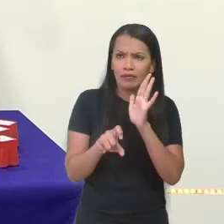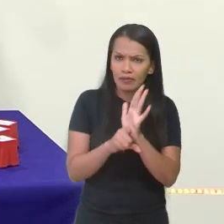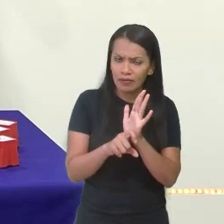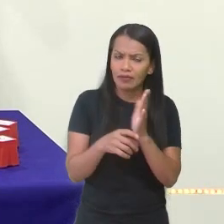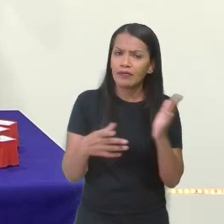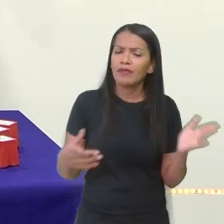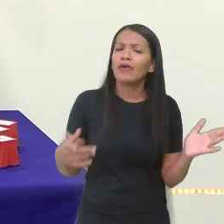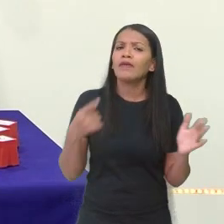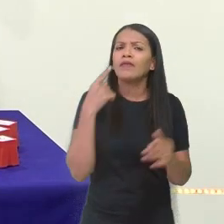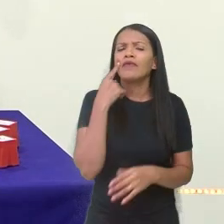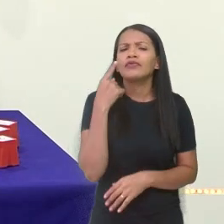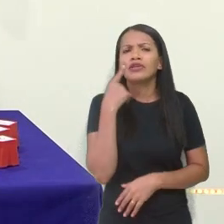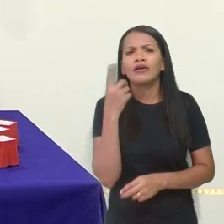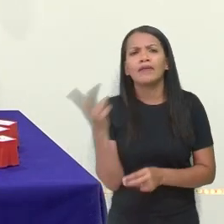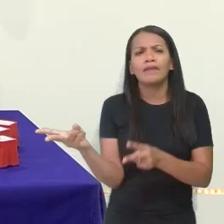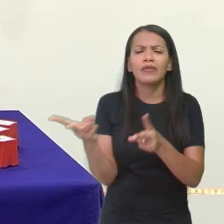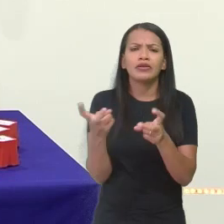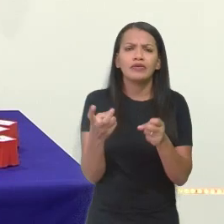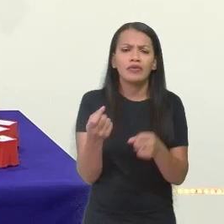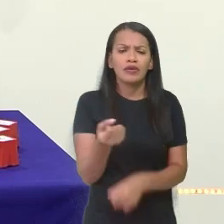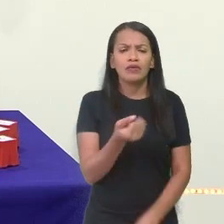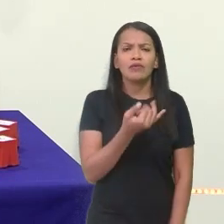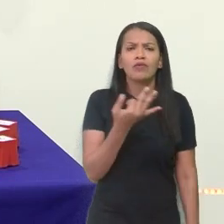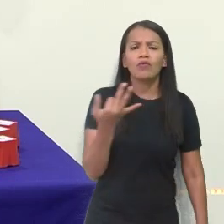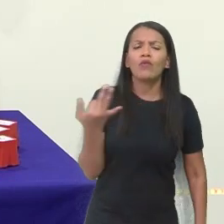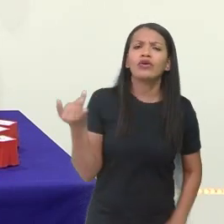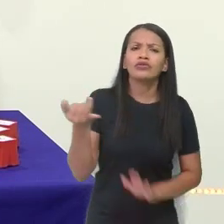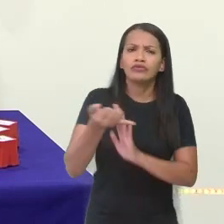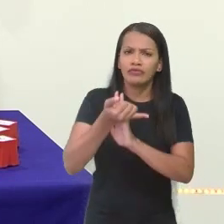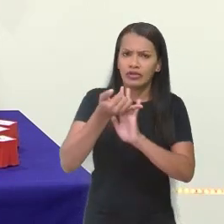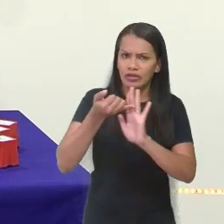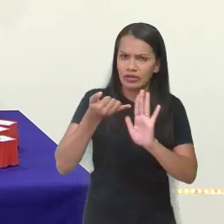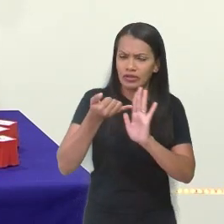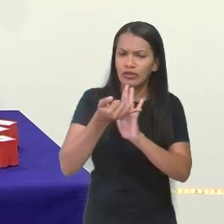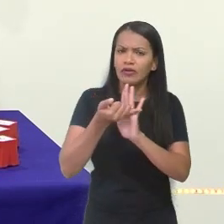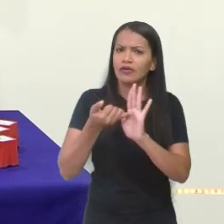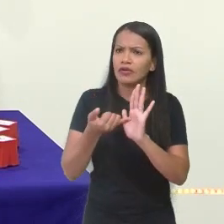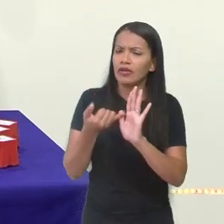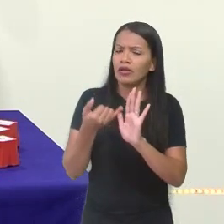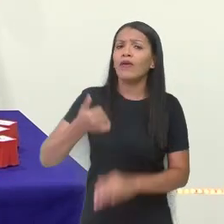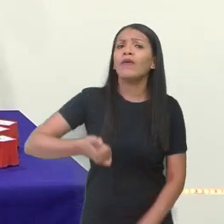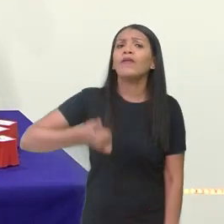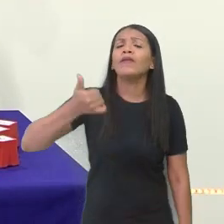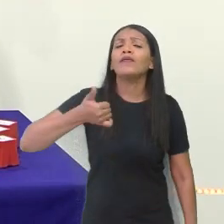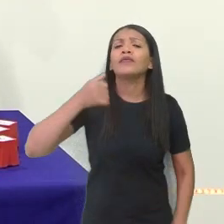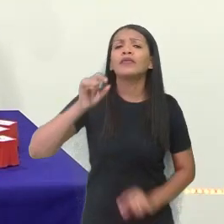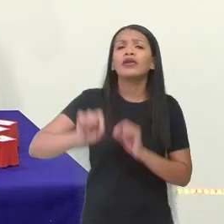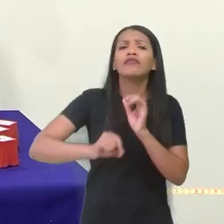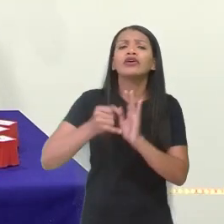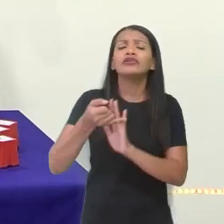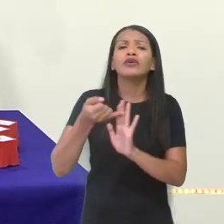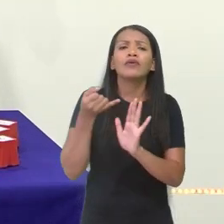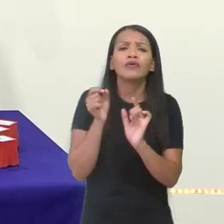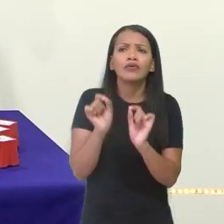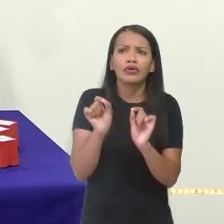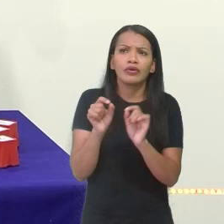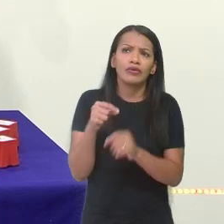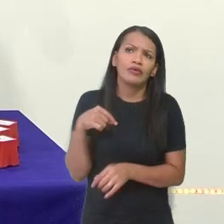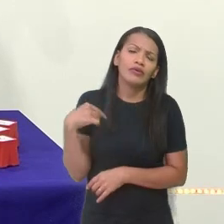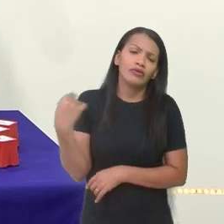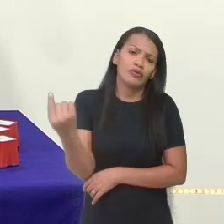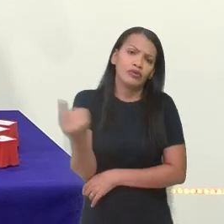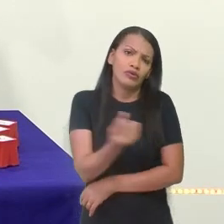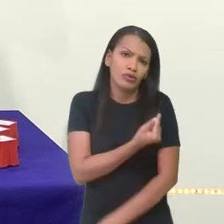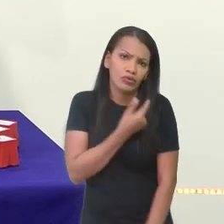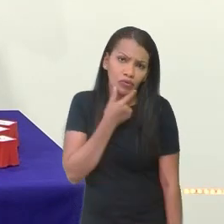Bandeira, para você observar quantos versos tem nessa estrofe. O primeiro verso é esse, olha. O